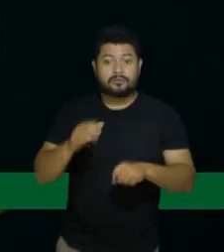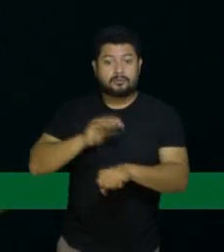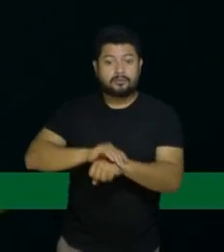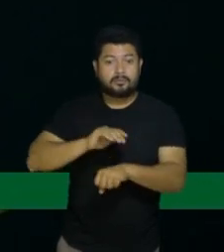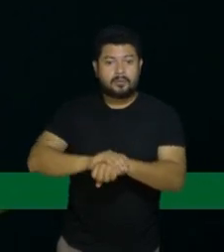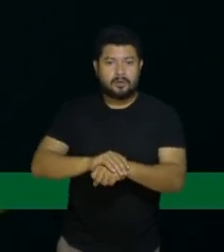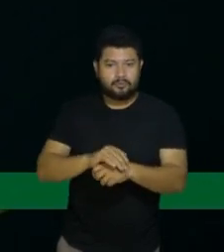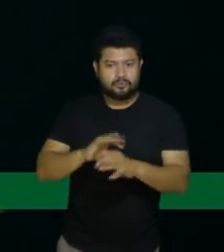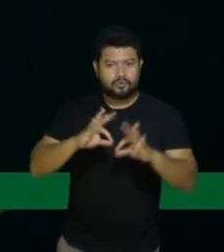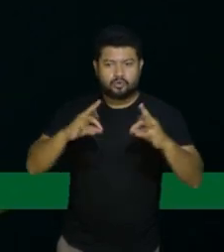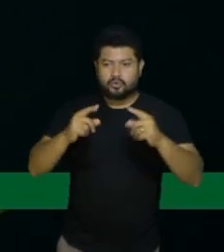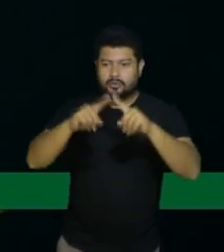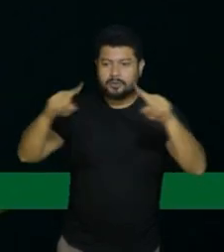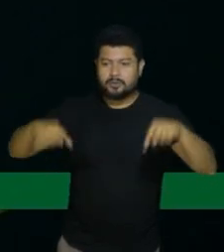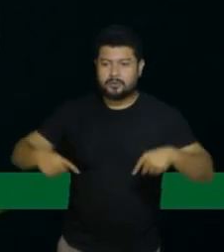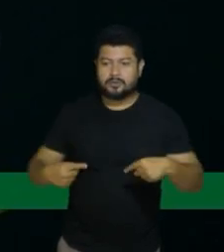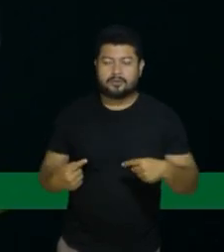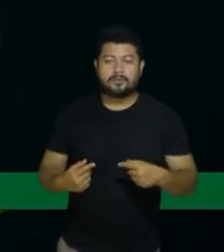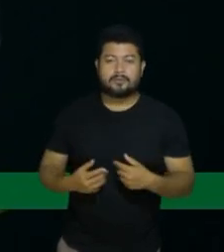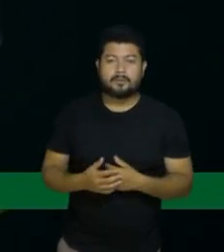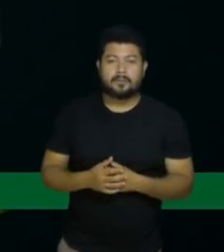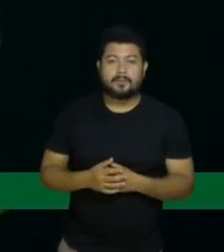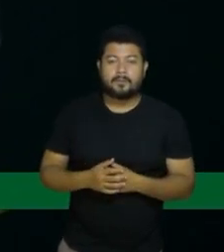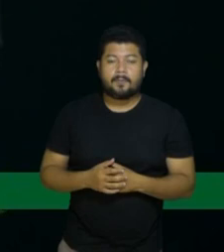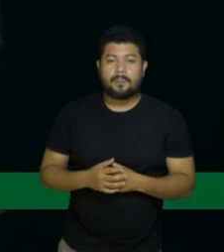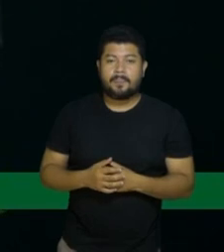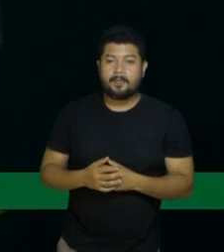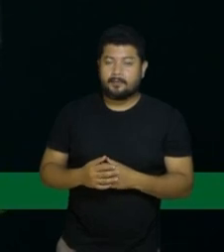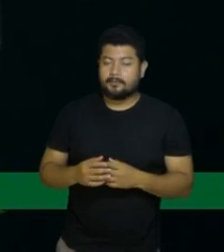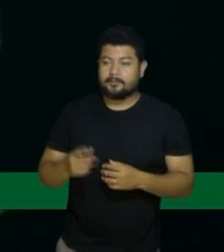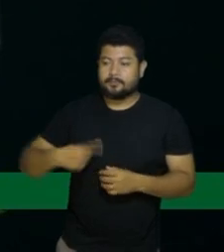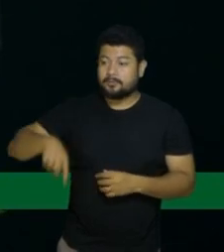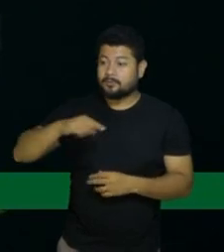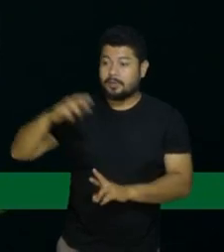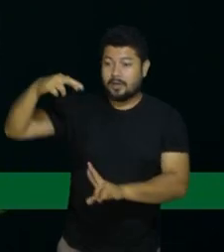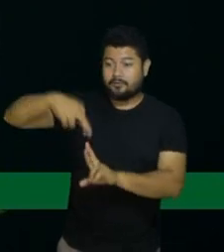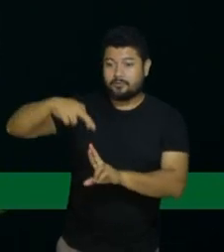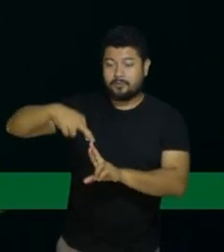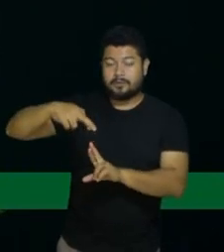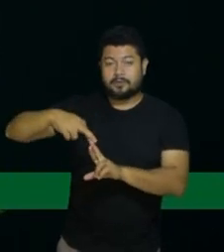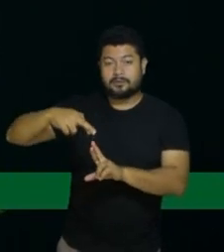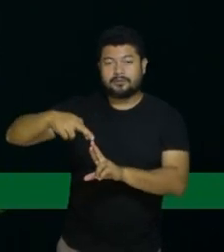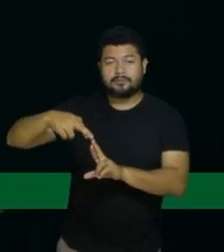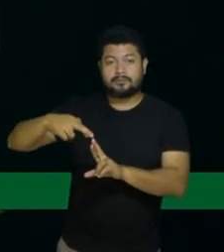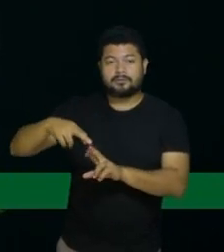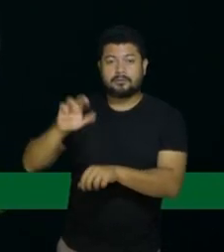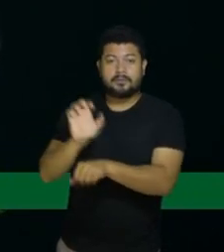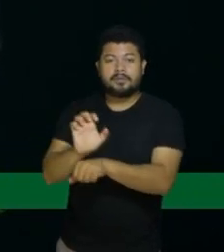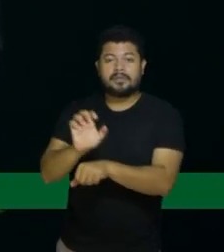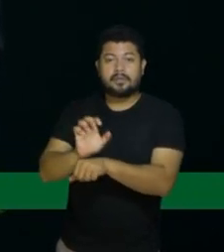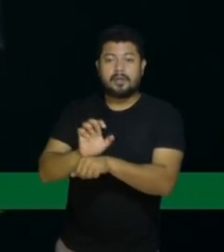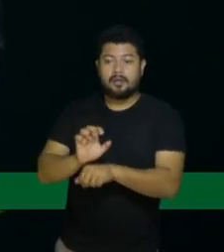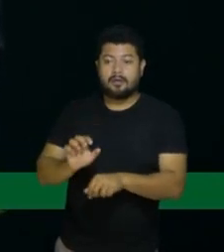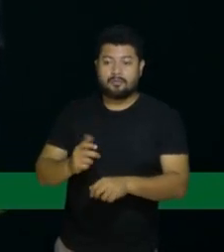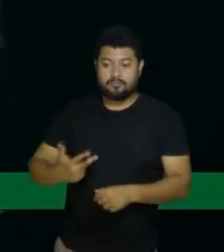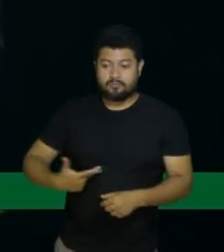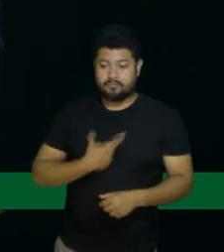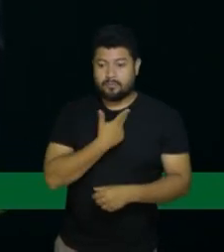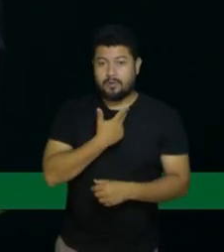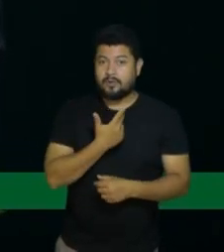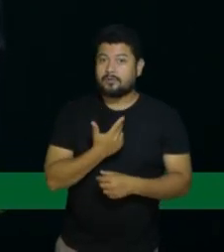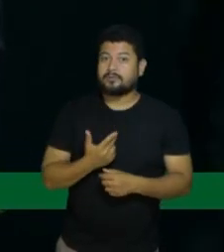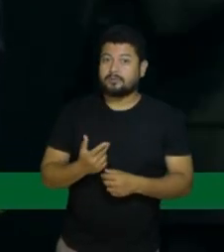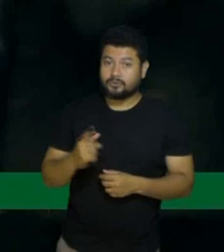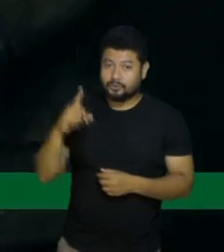comunidade o Hospital Santa Isabel é referência Estadual em procedimentos eh de alta complexidade e a nível